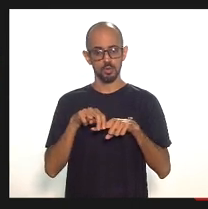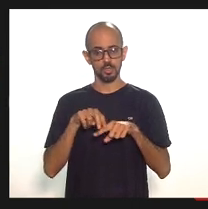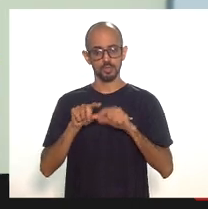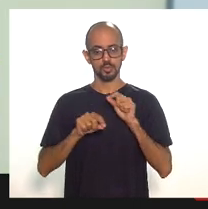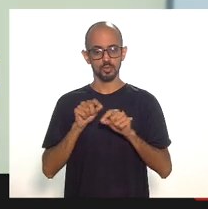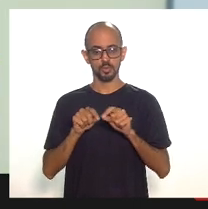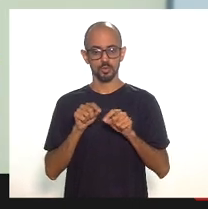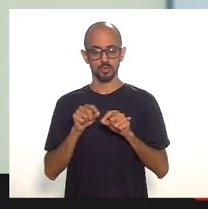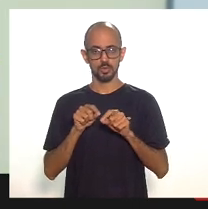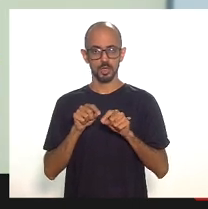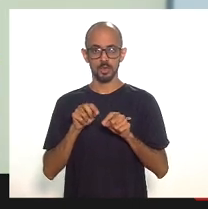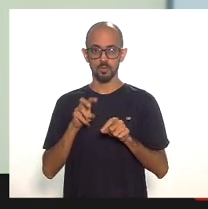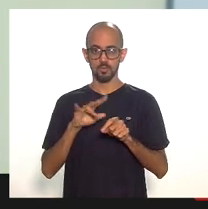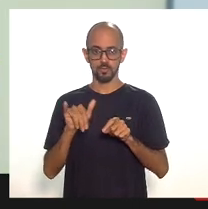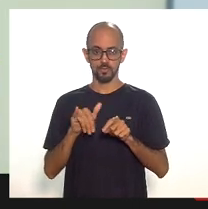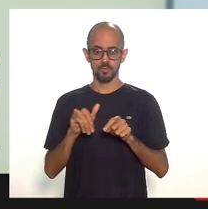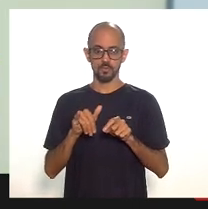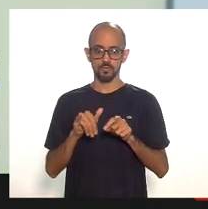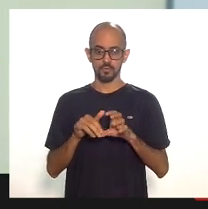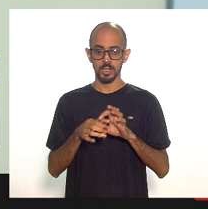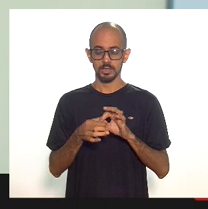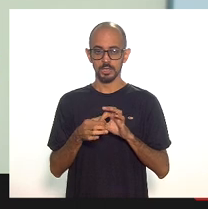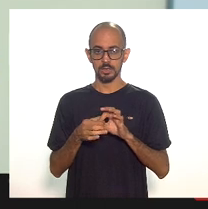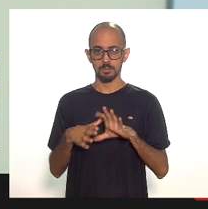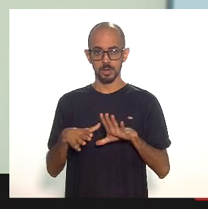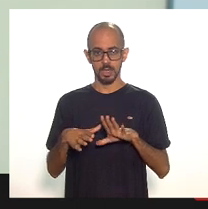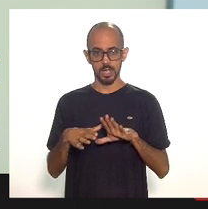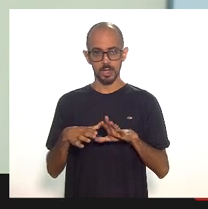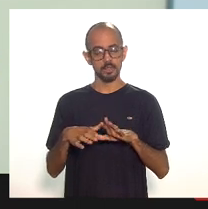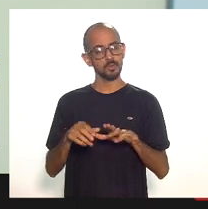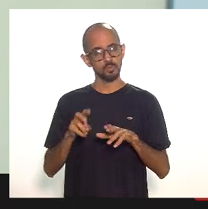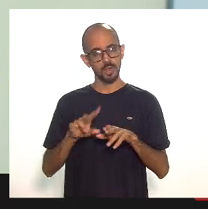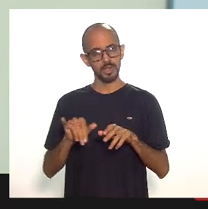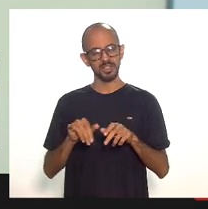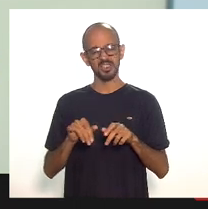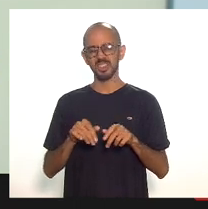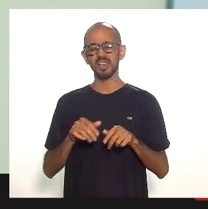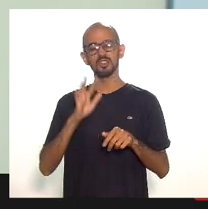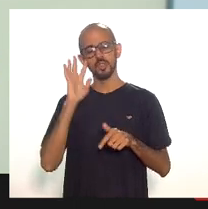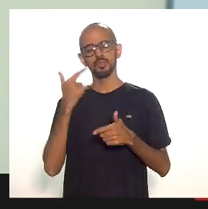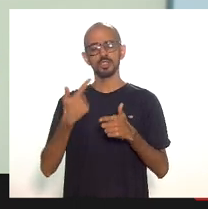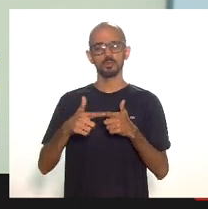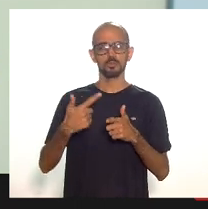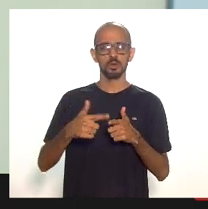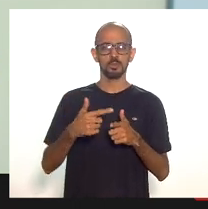Com isso, atenuará essa questão do rodízio de 6 em 6 meses.